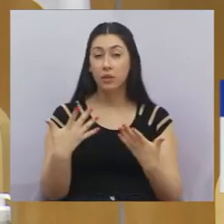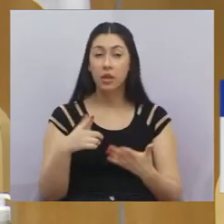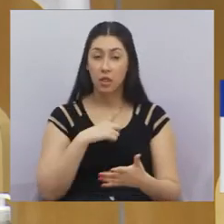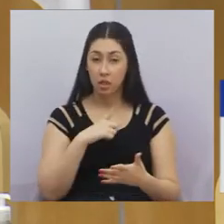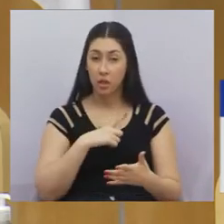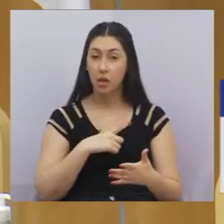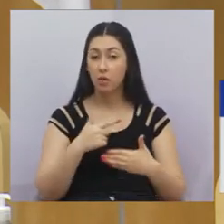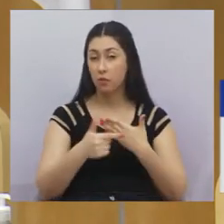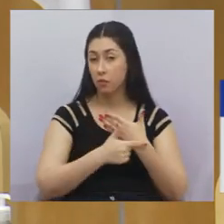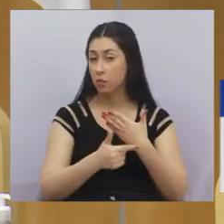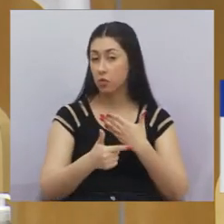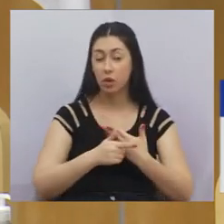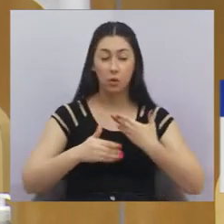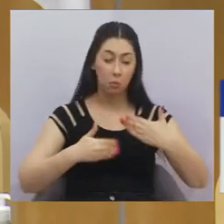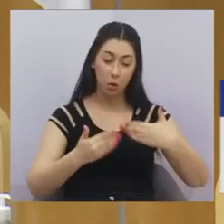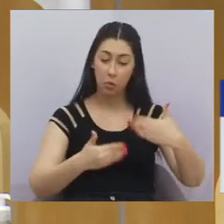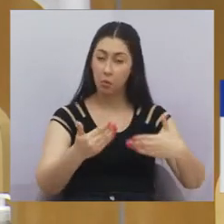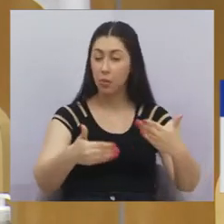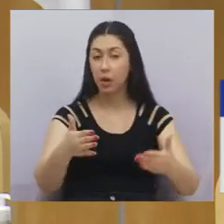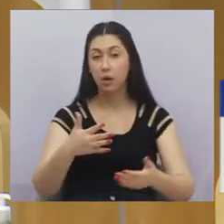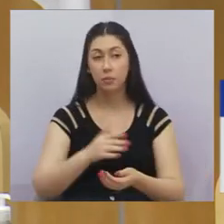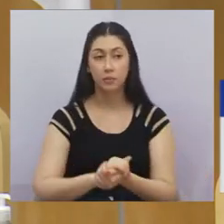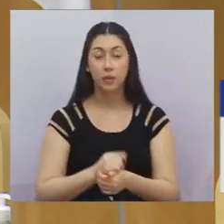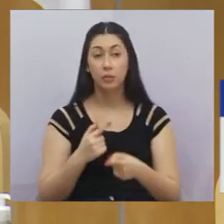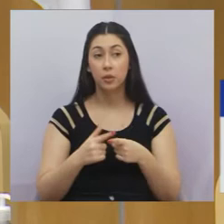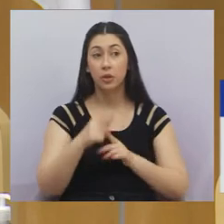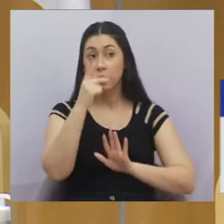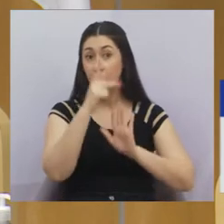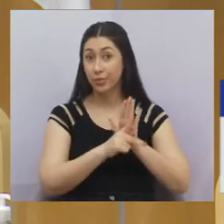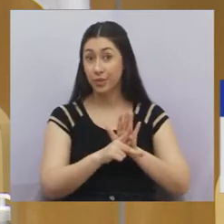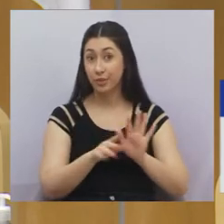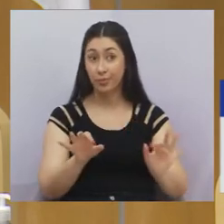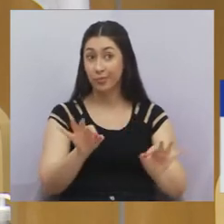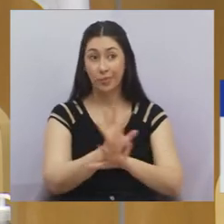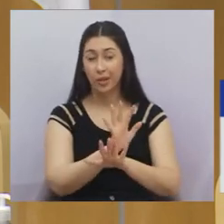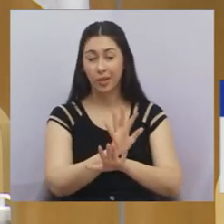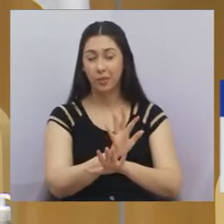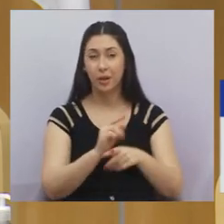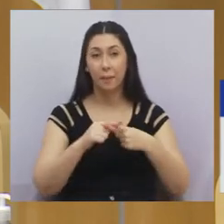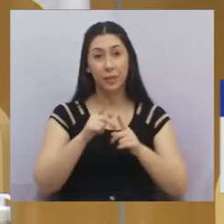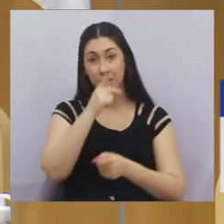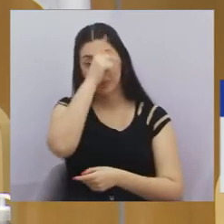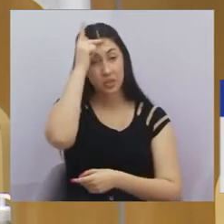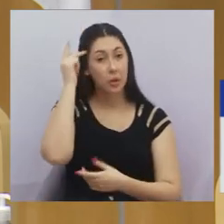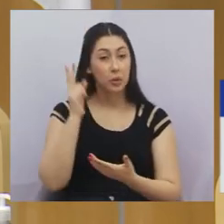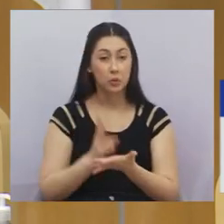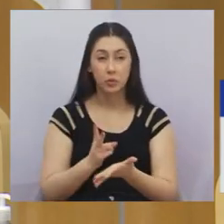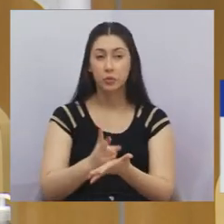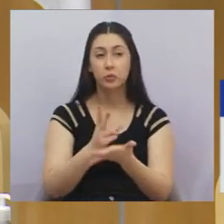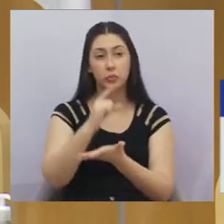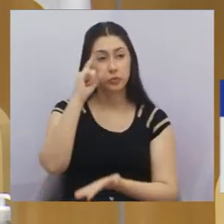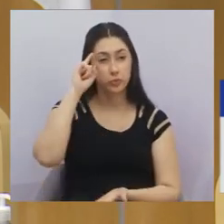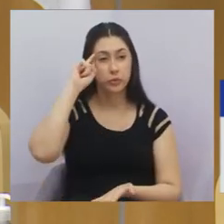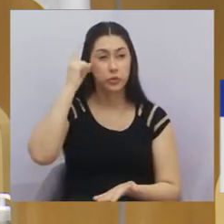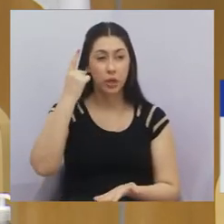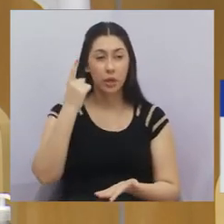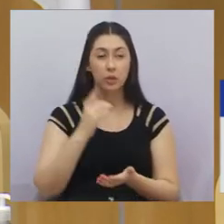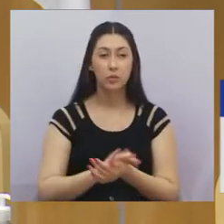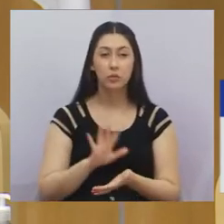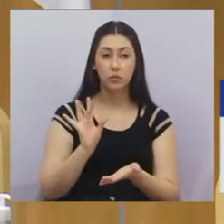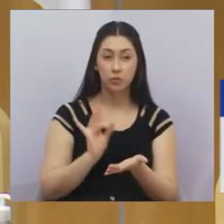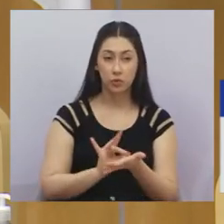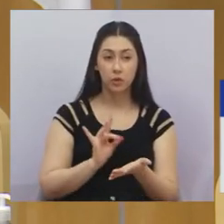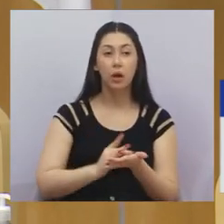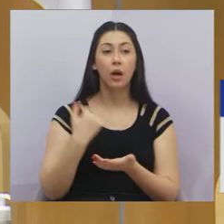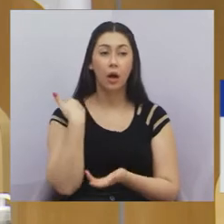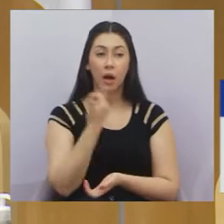carreira, para que essas pessoas, porque o projeto se acaba, essas pessoas permanecessem com as ideias para que, de fato,